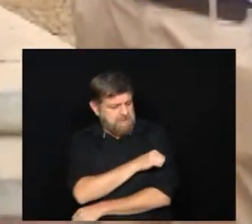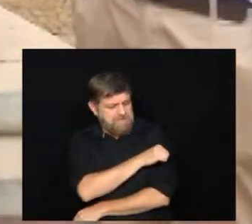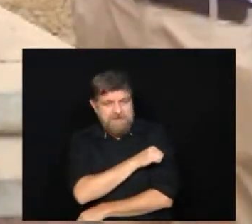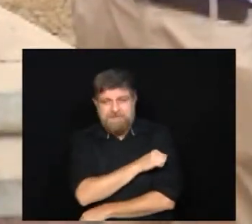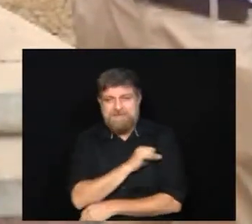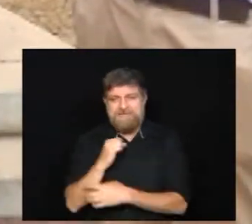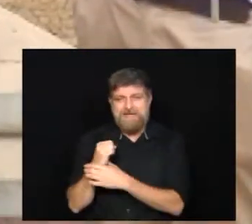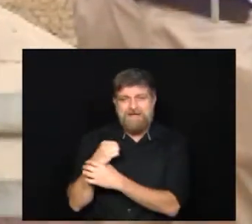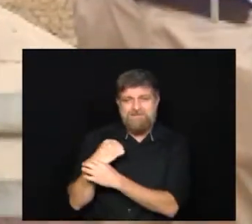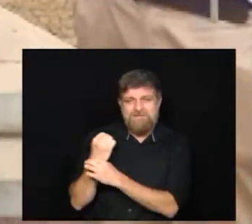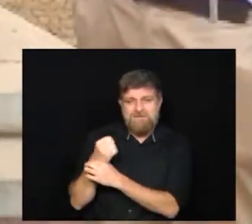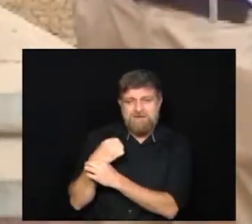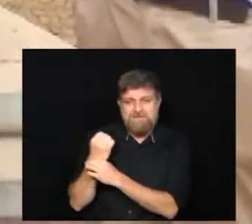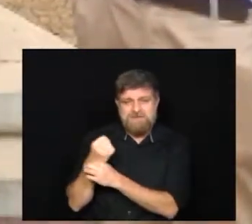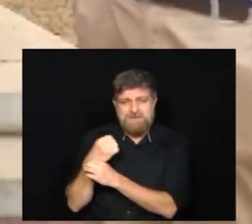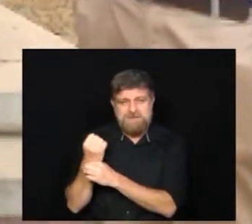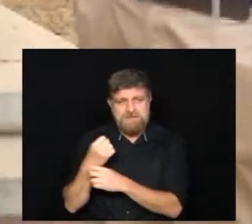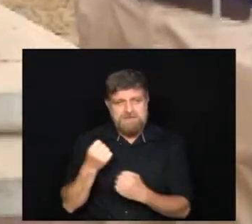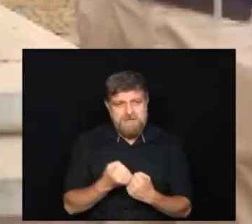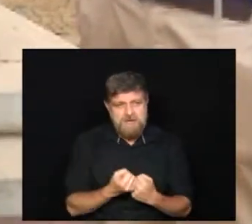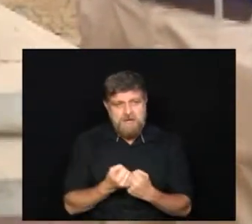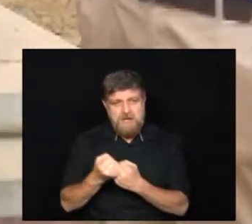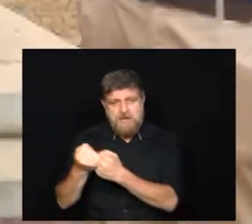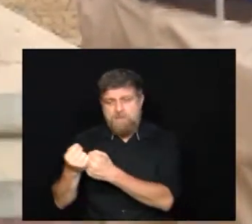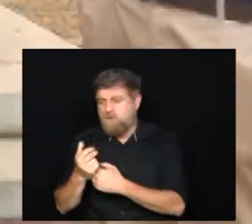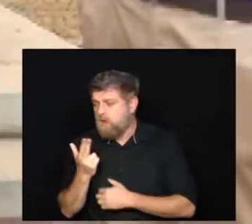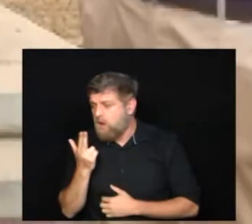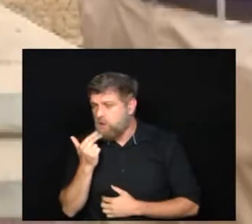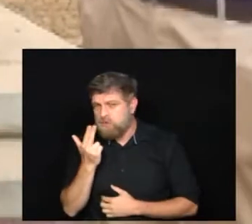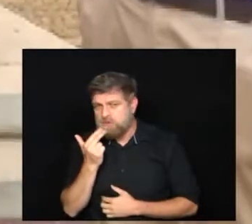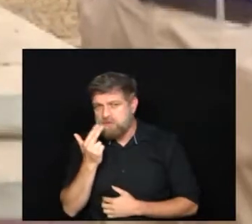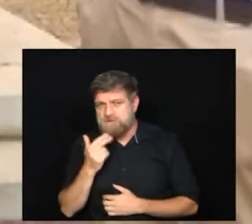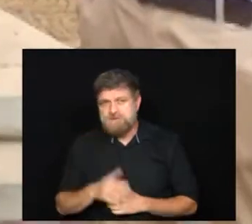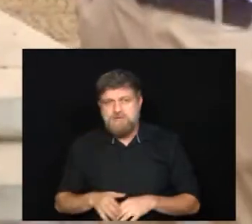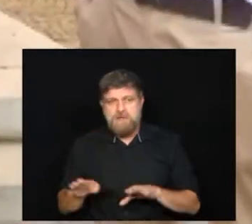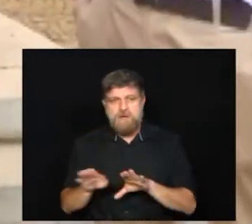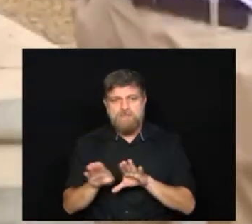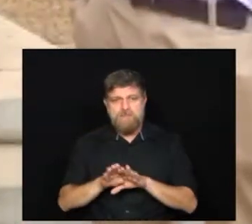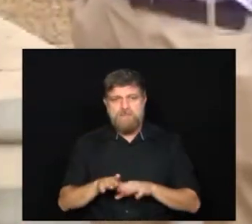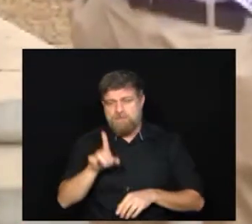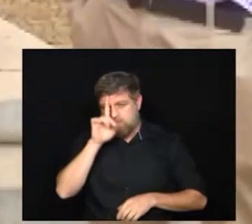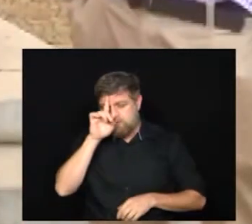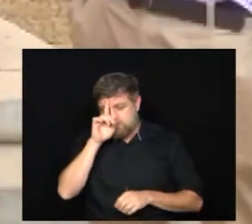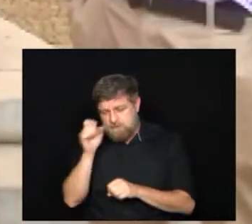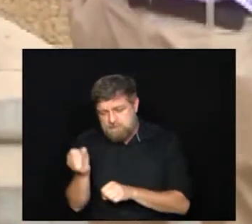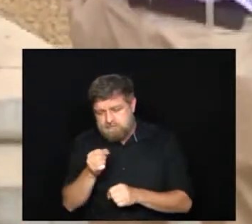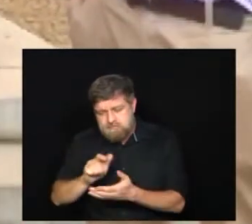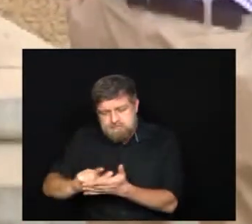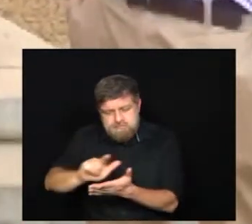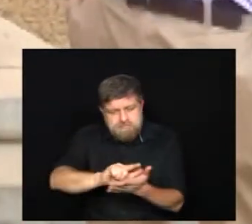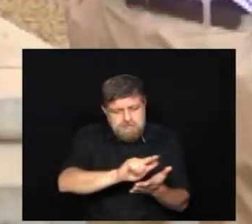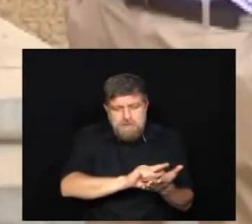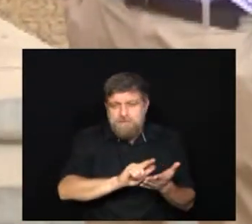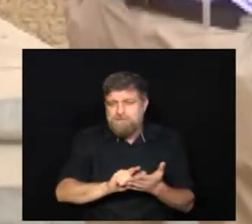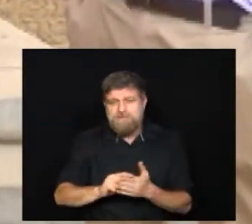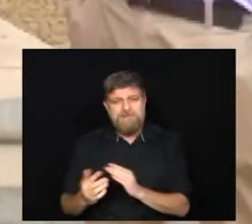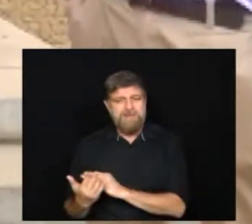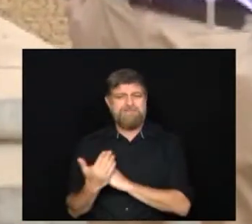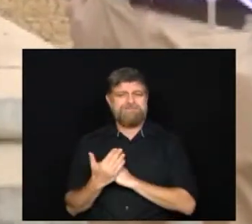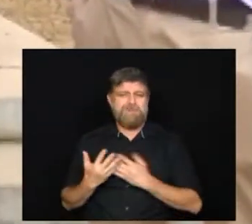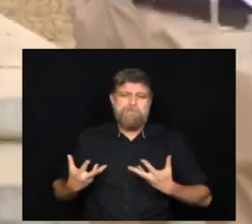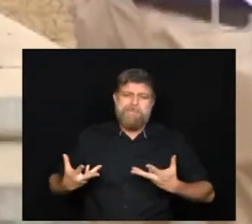de fisioterapia, de suporte, nutrição, higiene hospitalar, que me atenderam maravilhosamente